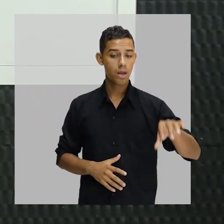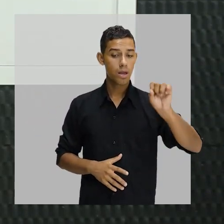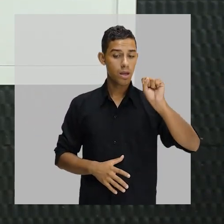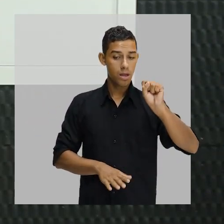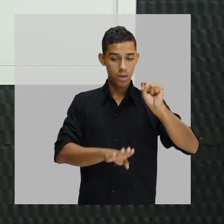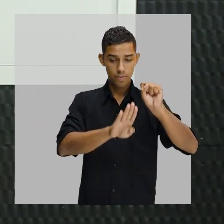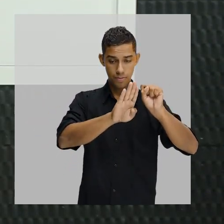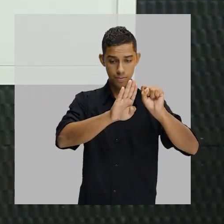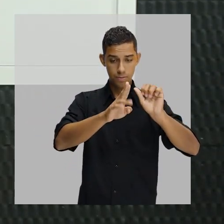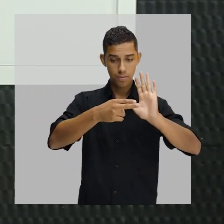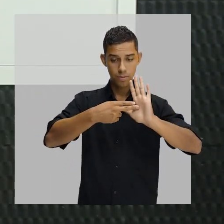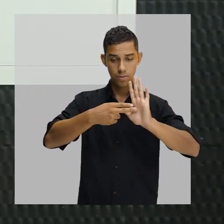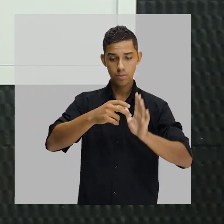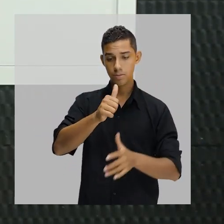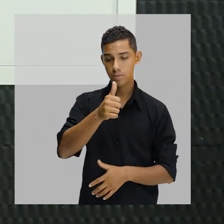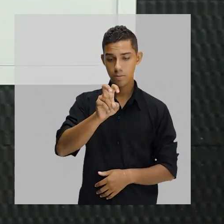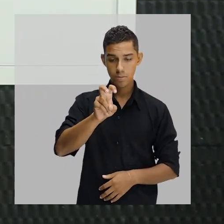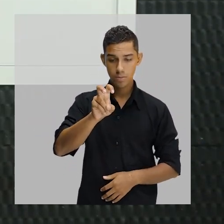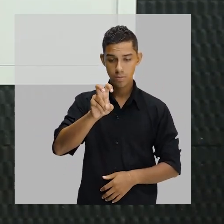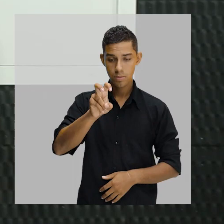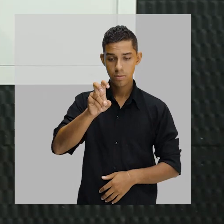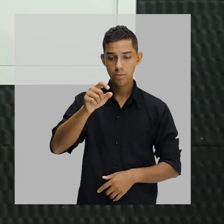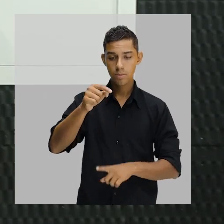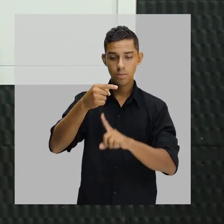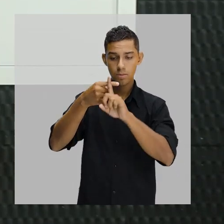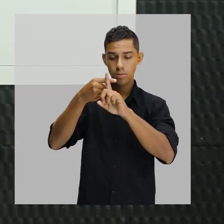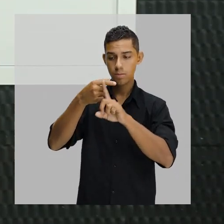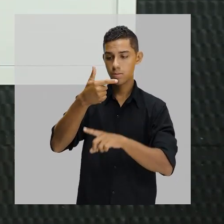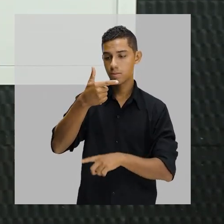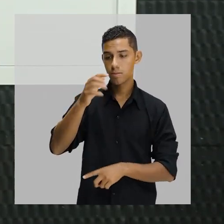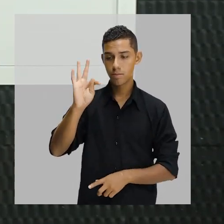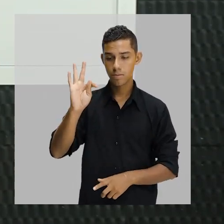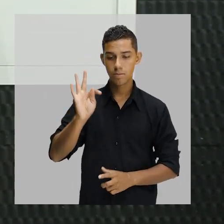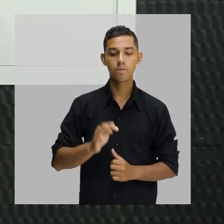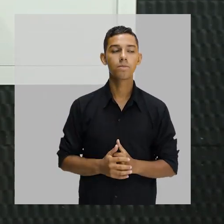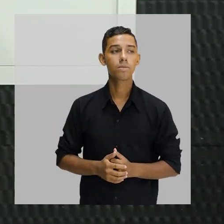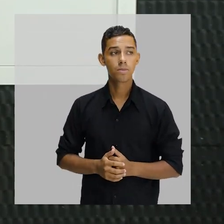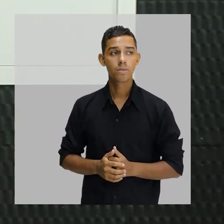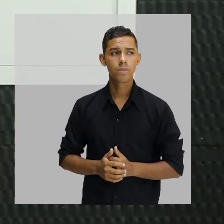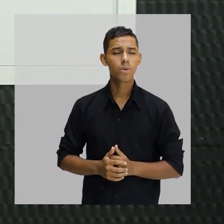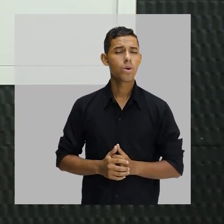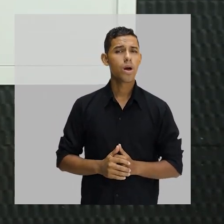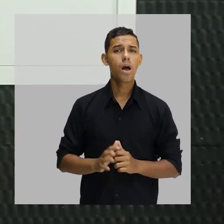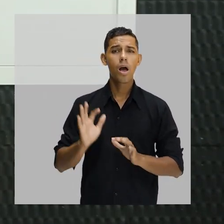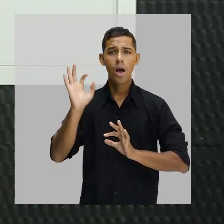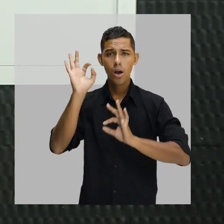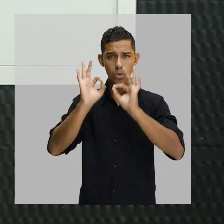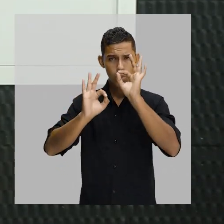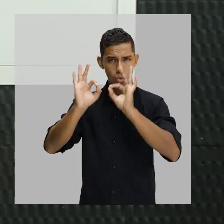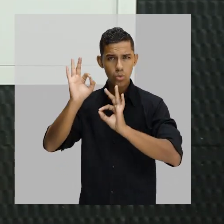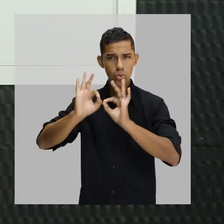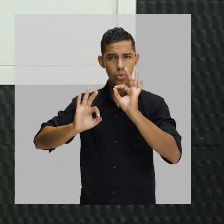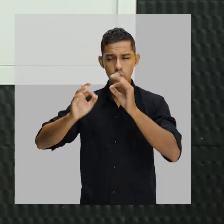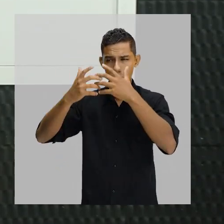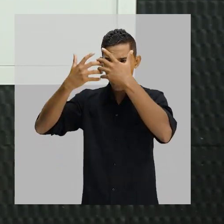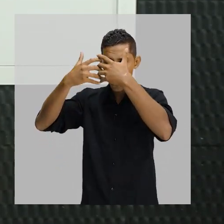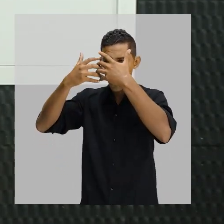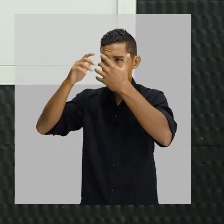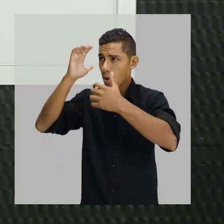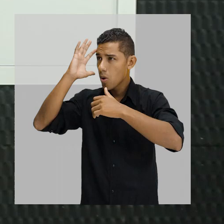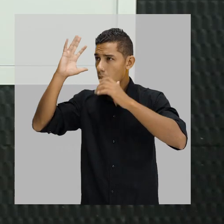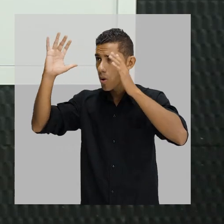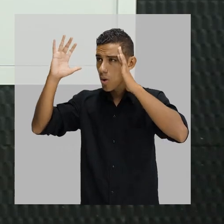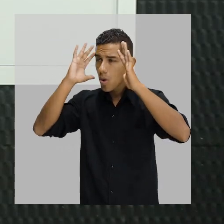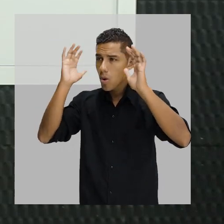Tá certo? Então vamos desenhar para poder a gente entender melhor o que está acontecendo aqui. Tá certo? Então nós temos aqui ao longo